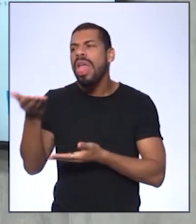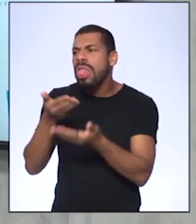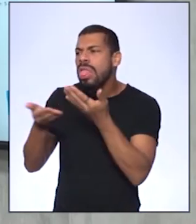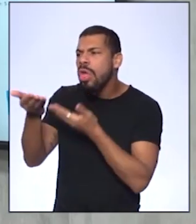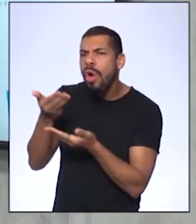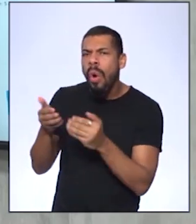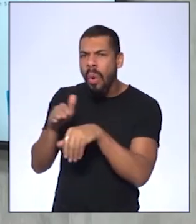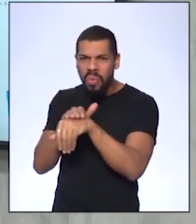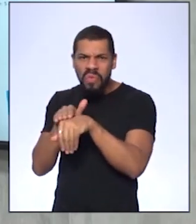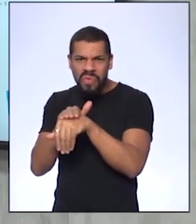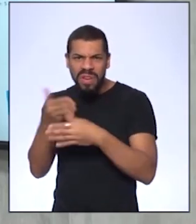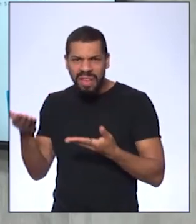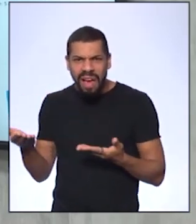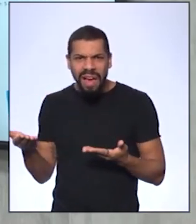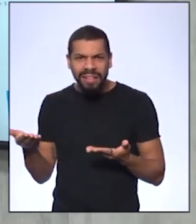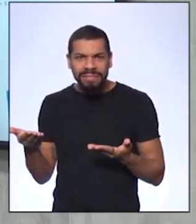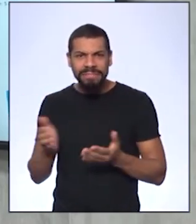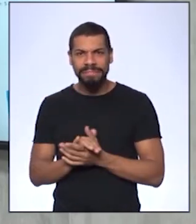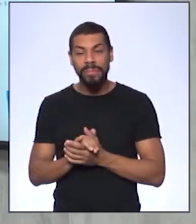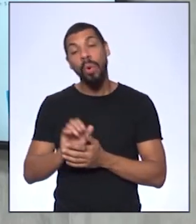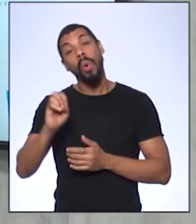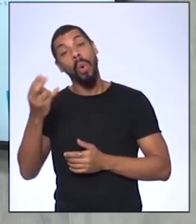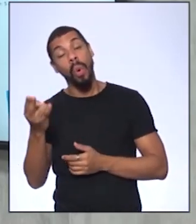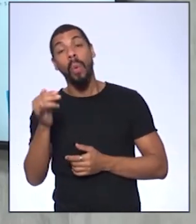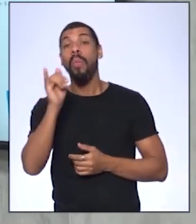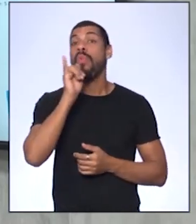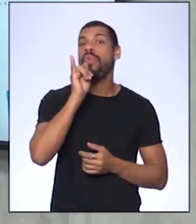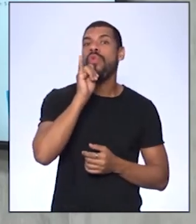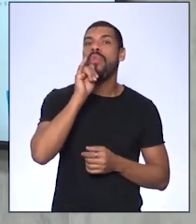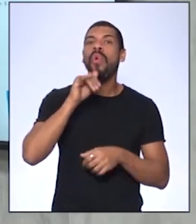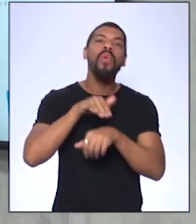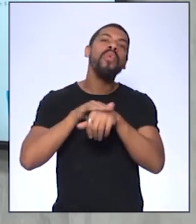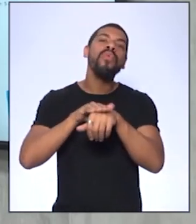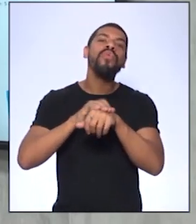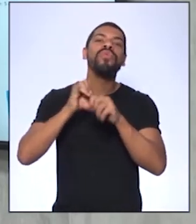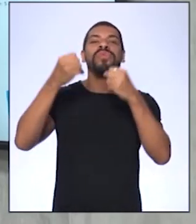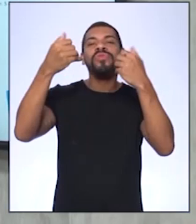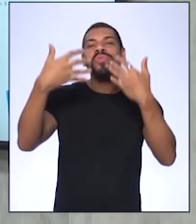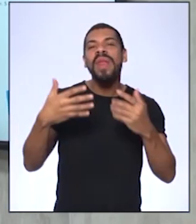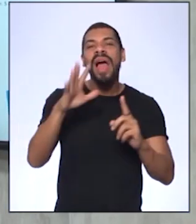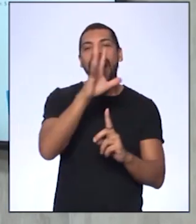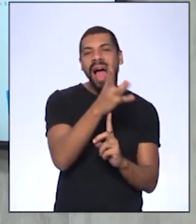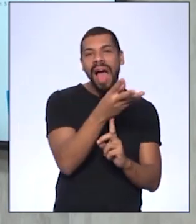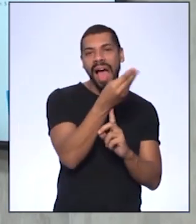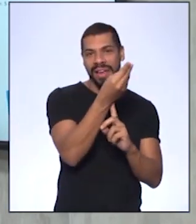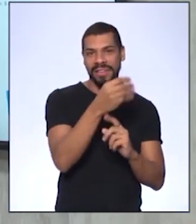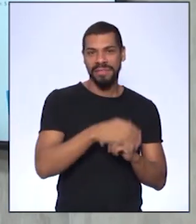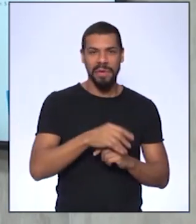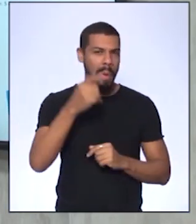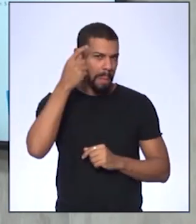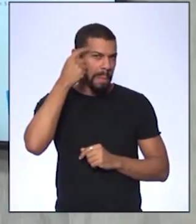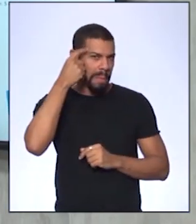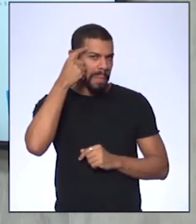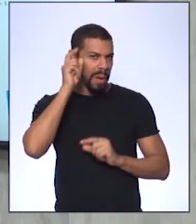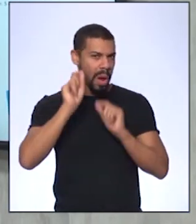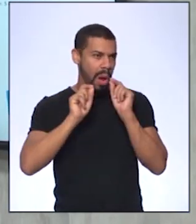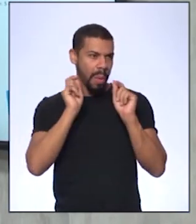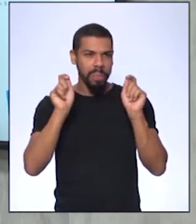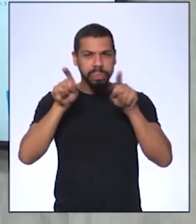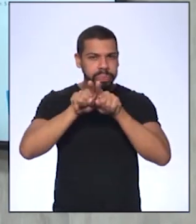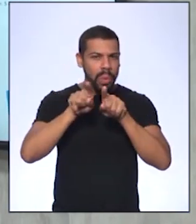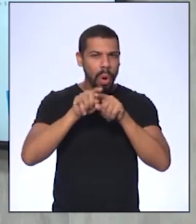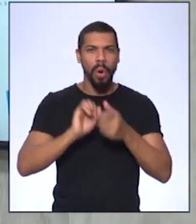ideia, conversar com esse interlocutor, ou ele queria falar sobre a arte por ela mesma? Bom, vamos pensar na resposta? Se